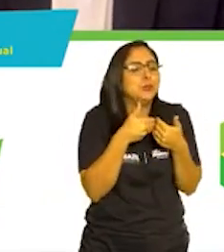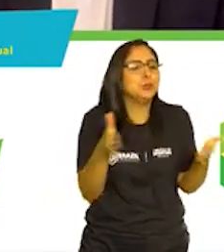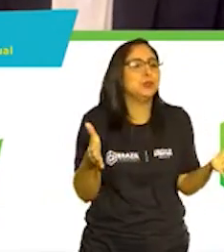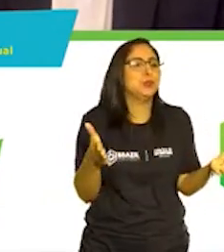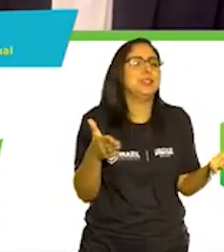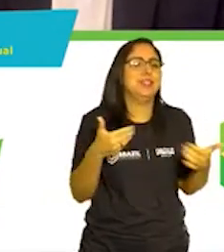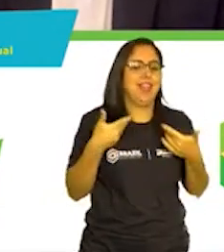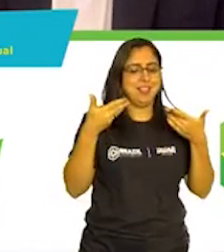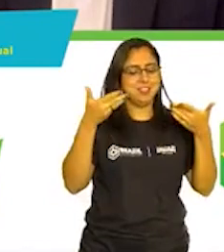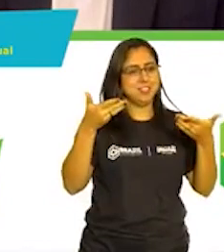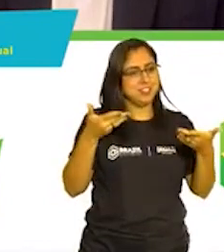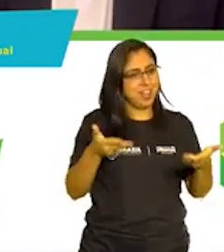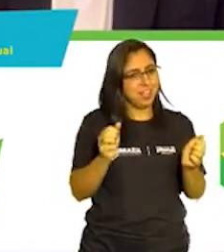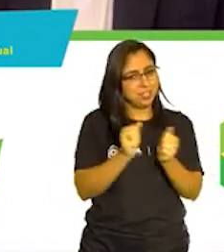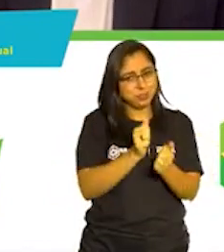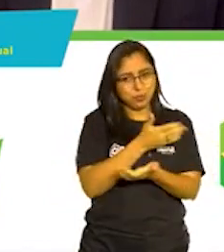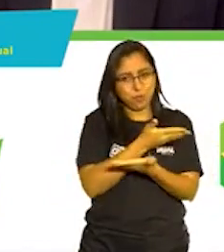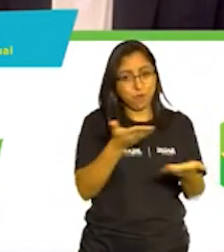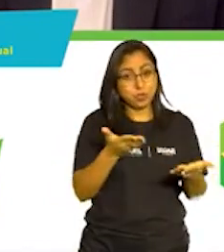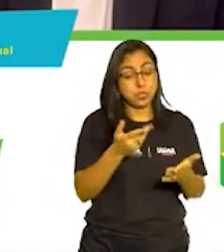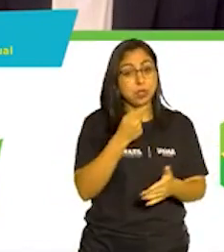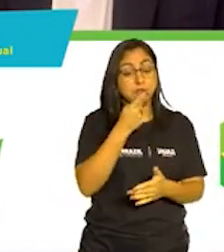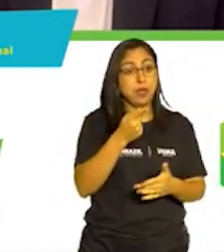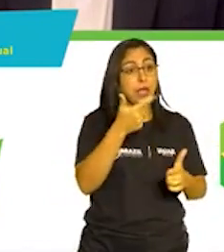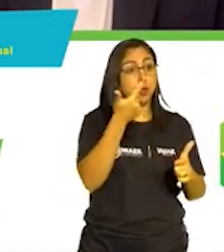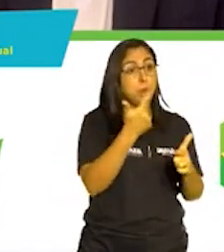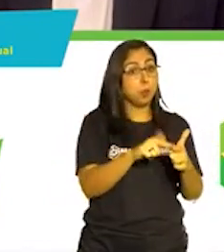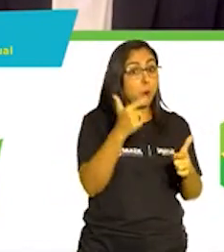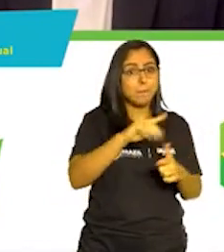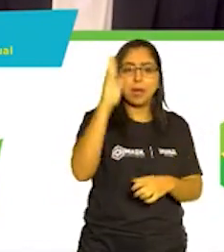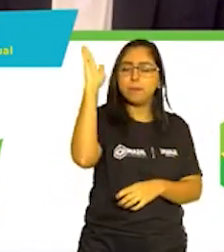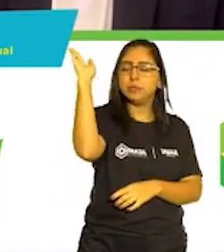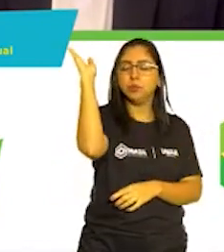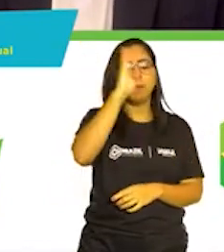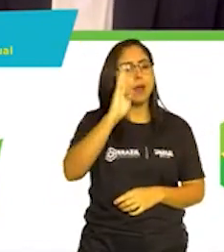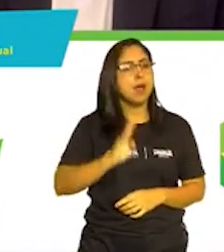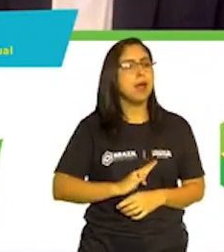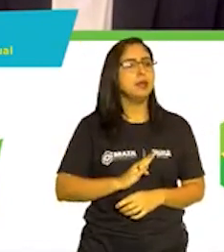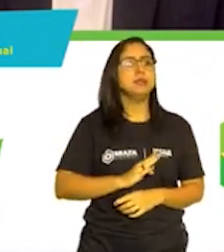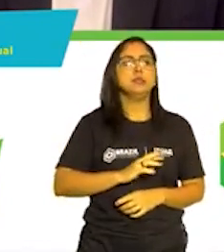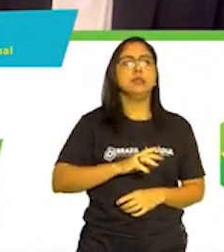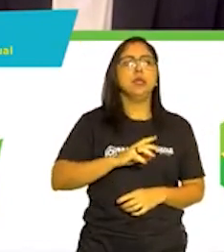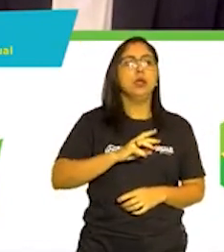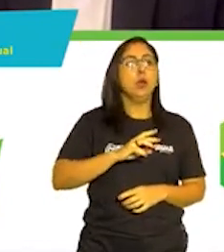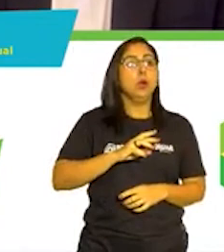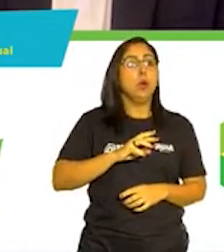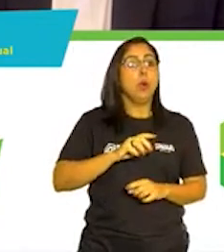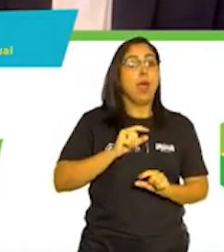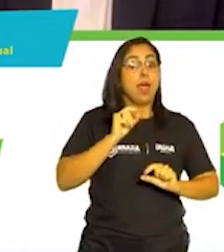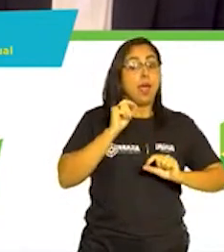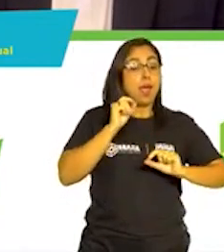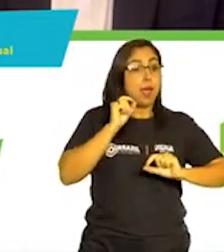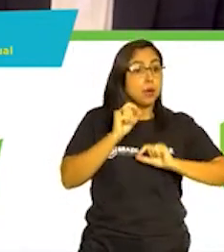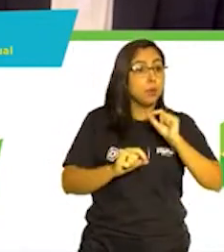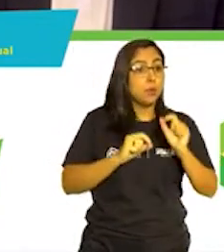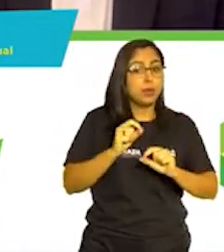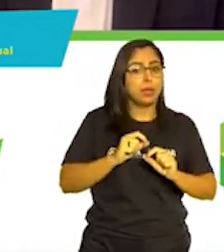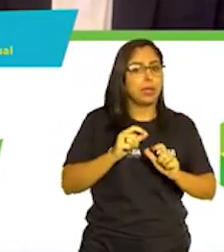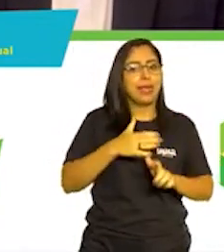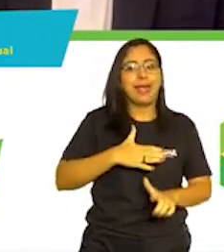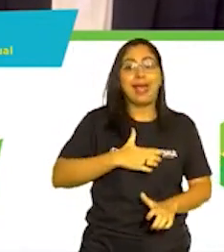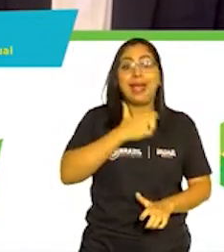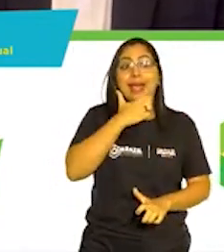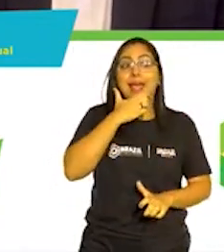que o problema do Brasil é de condução da sua política social é muito grave,